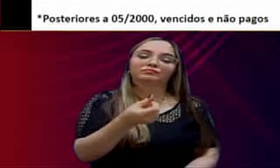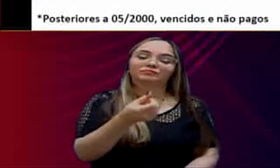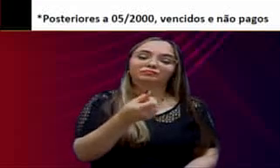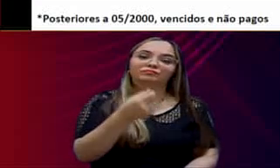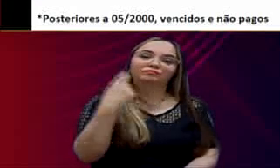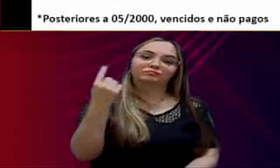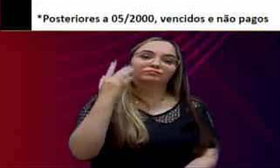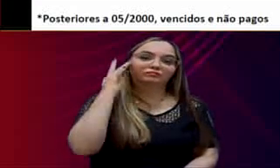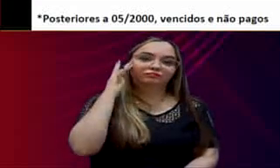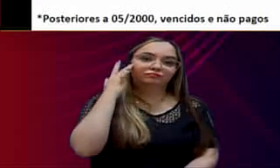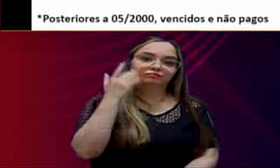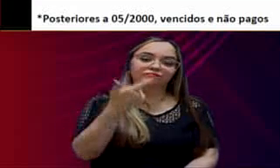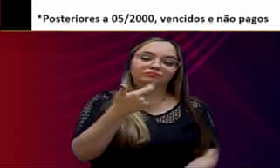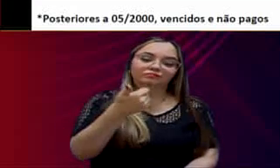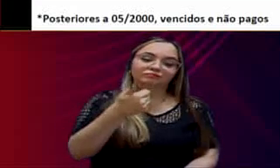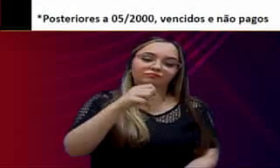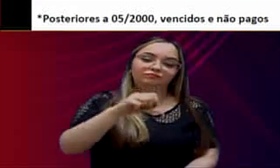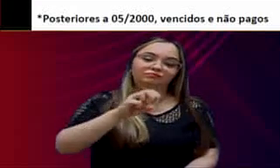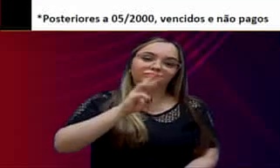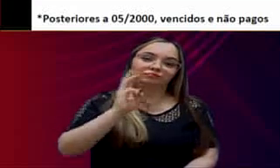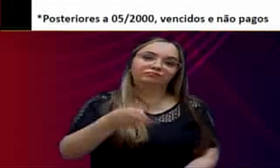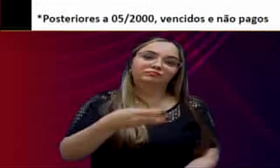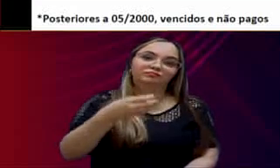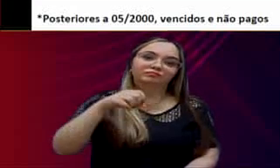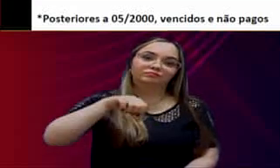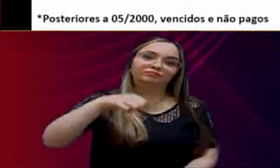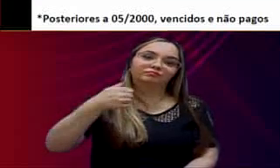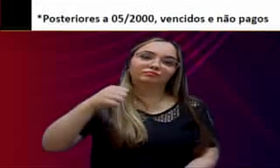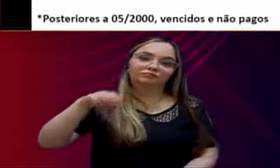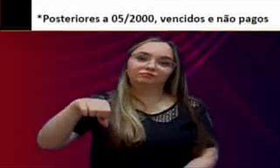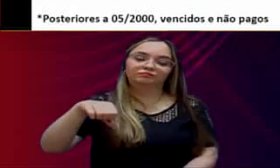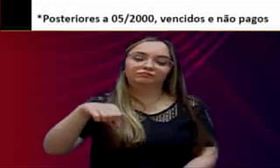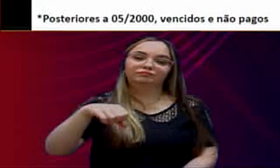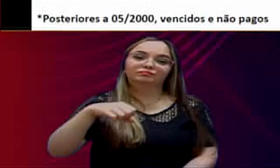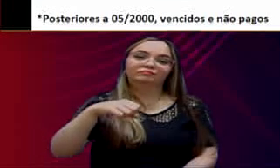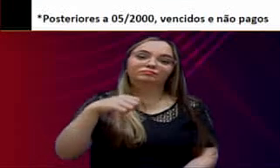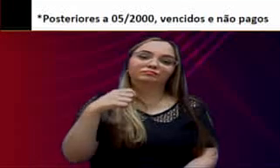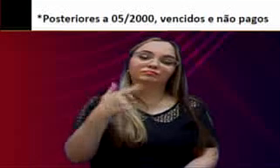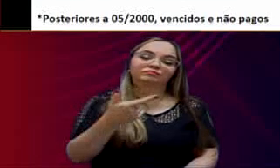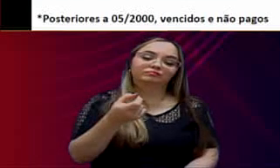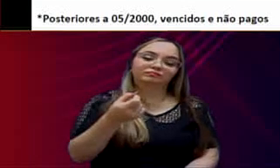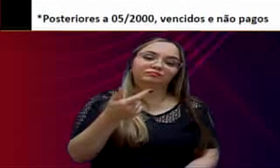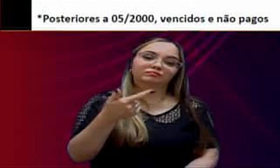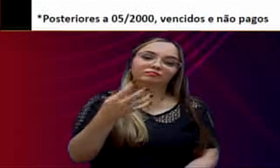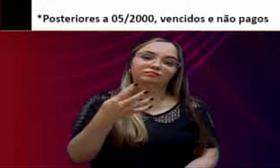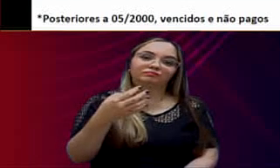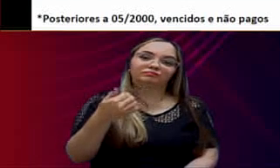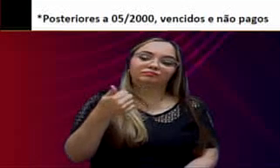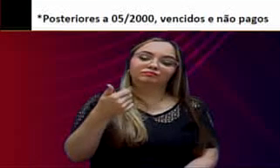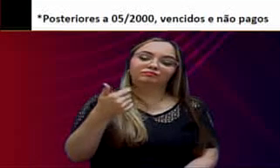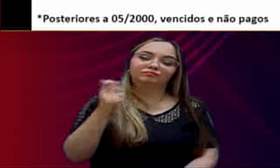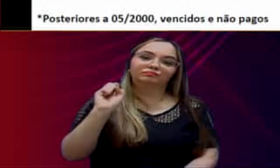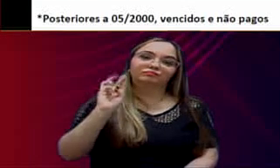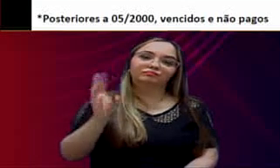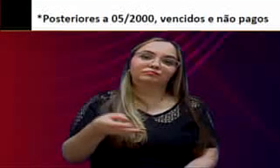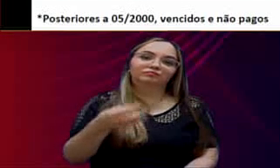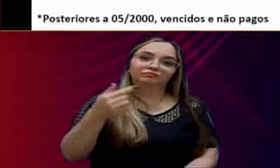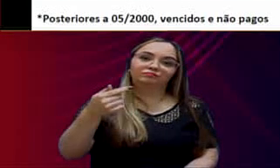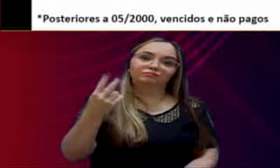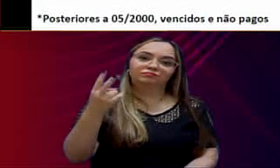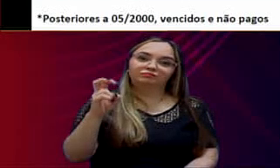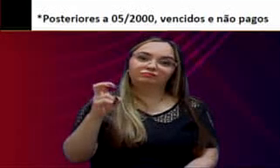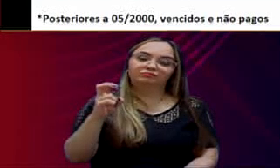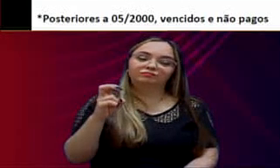a previsão é de 19 milhões 919 em 2024 12 milhões 725 em